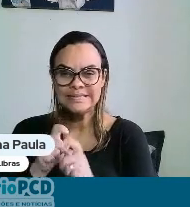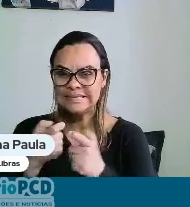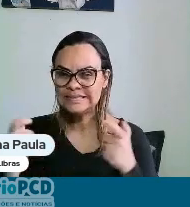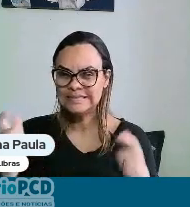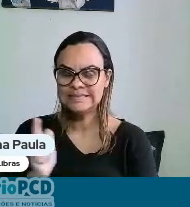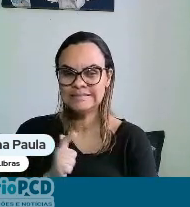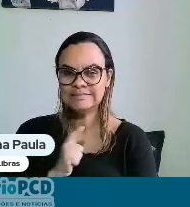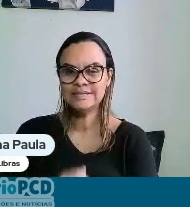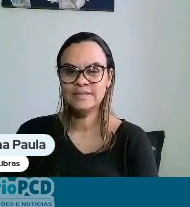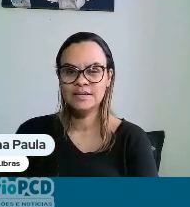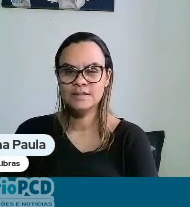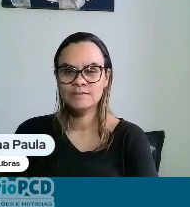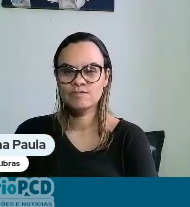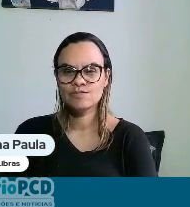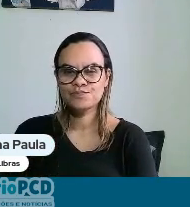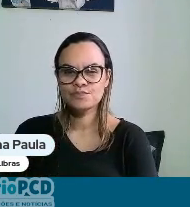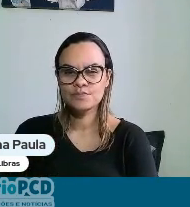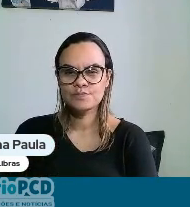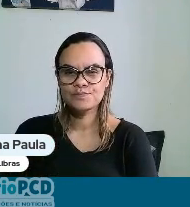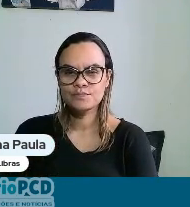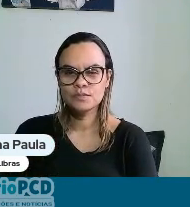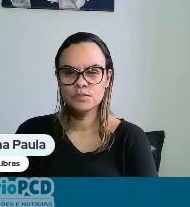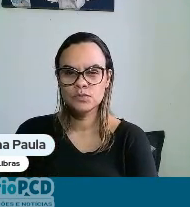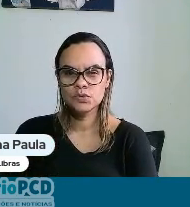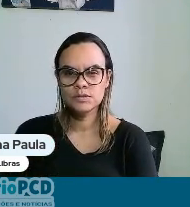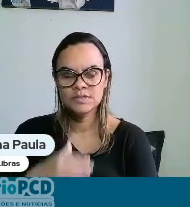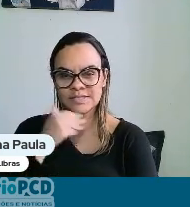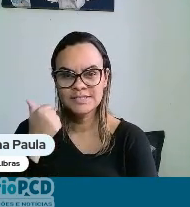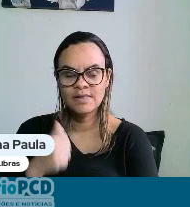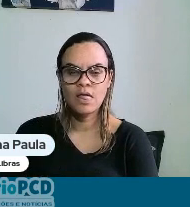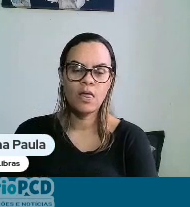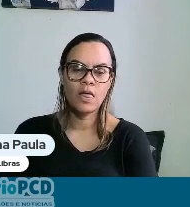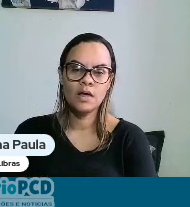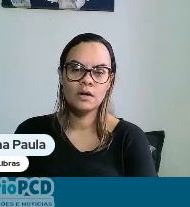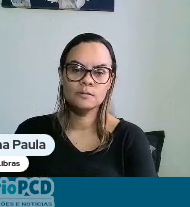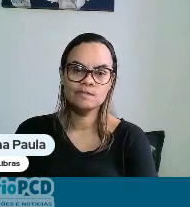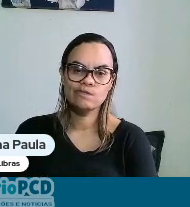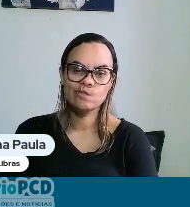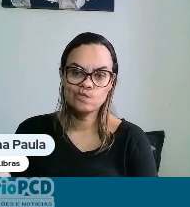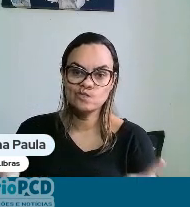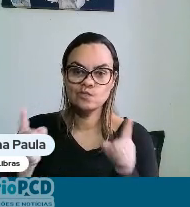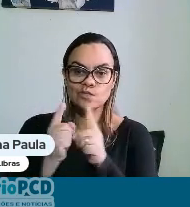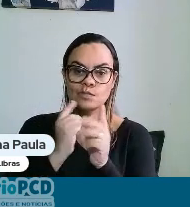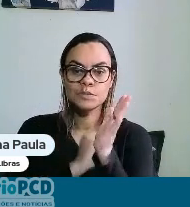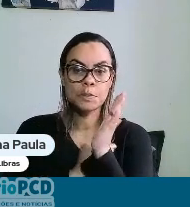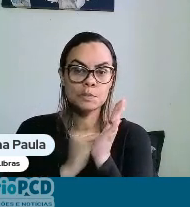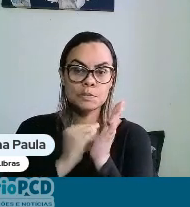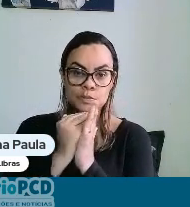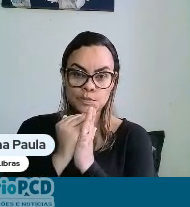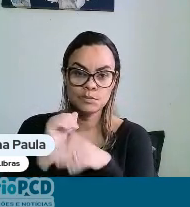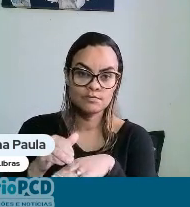e, evidentemente, pode facilitar a corrupção. Quanto menos burocracia, muito